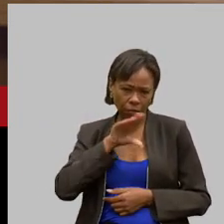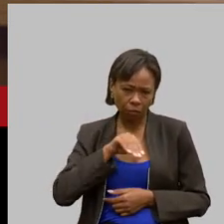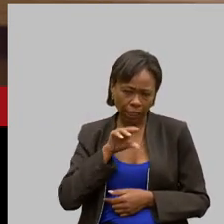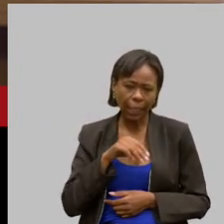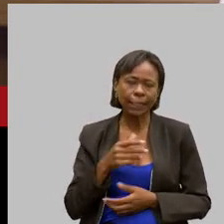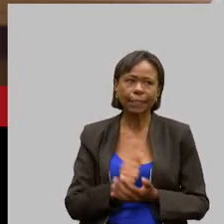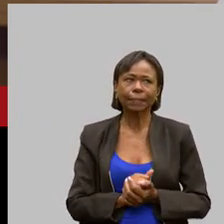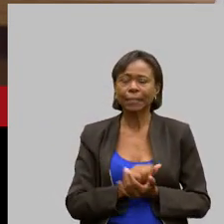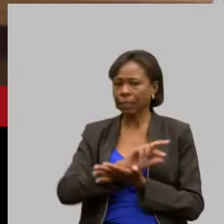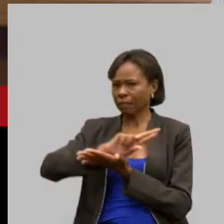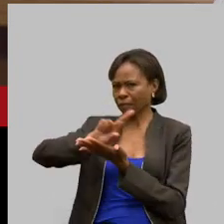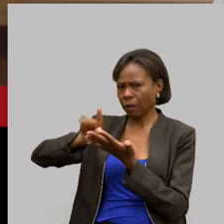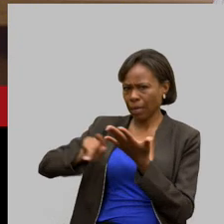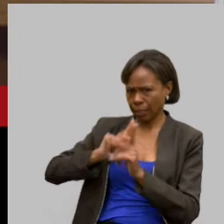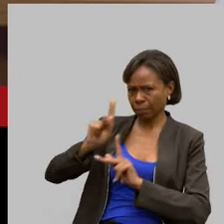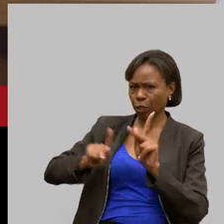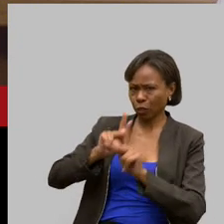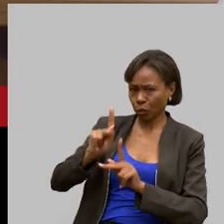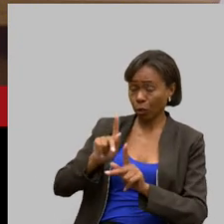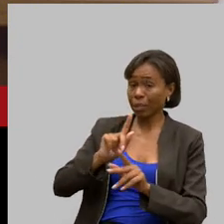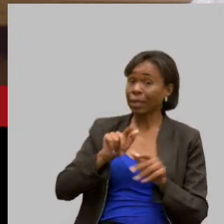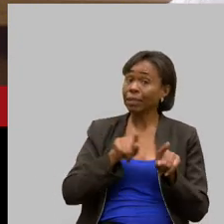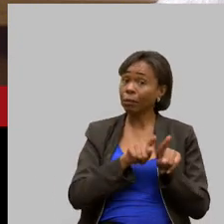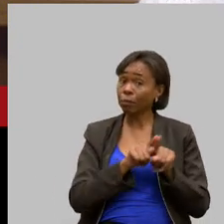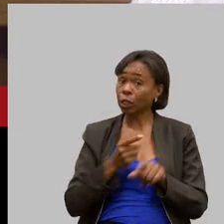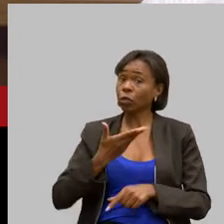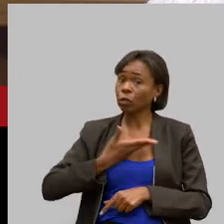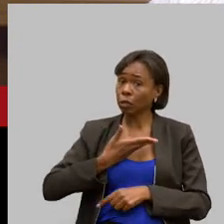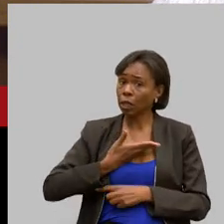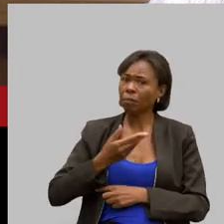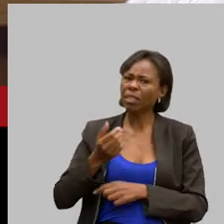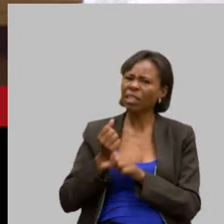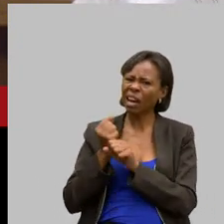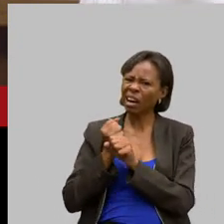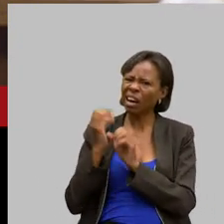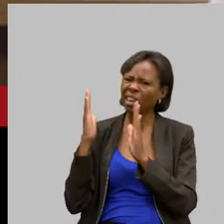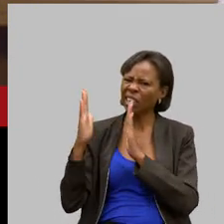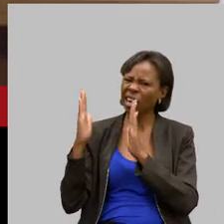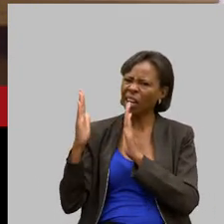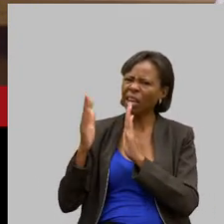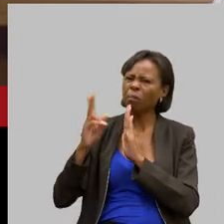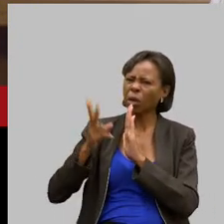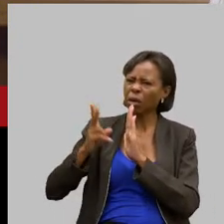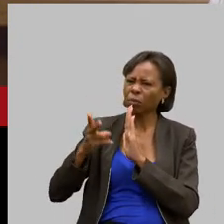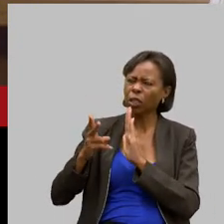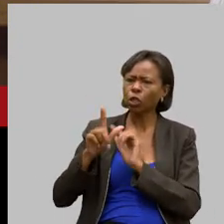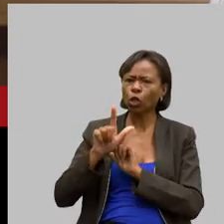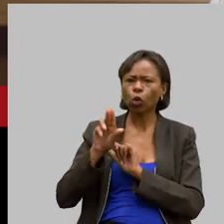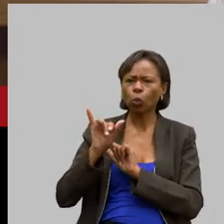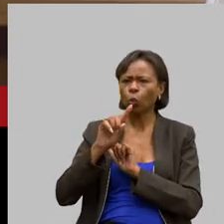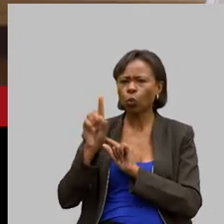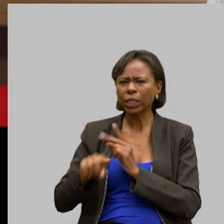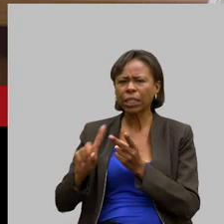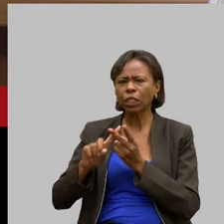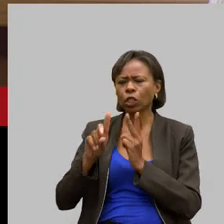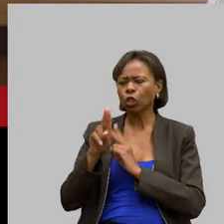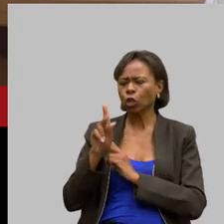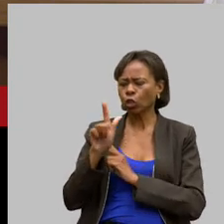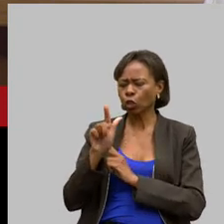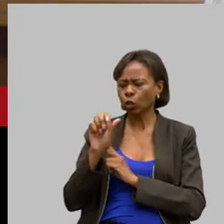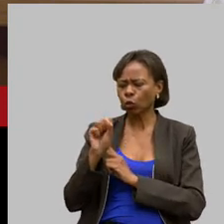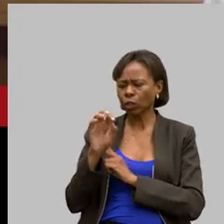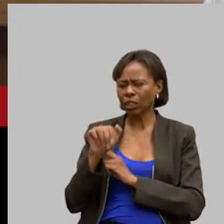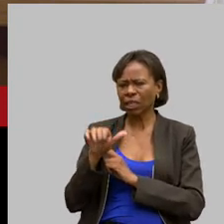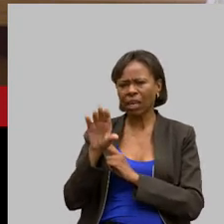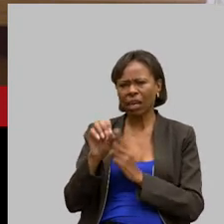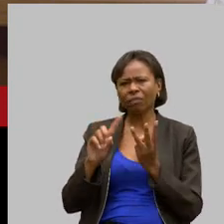colegas que nós somos da na mesma época né luí Gustavo que já foi embora a Vânia provavelmente deve ser da